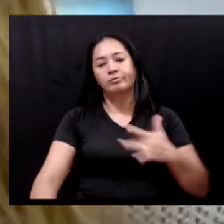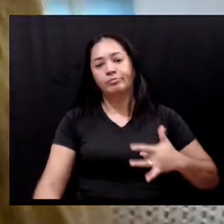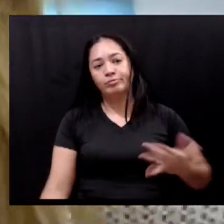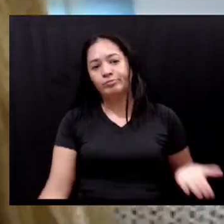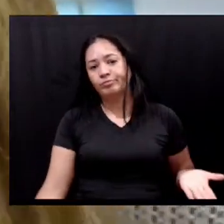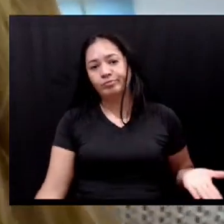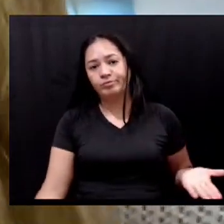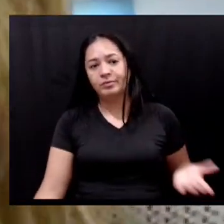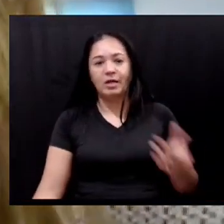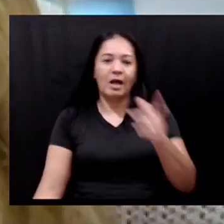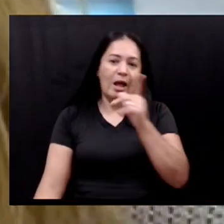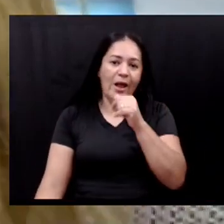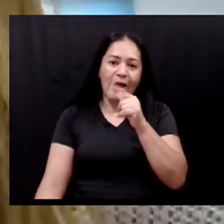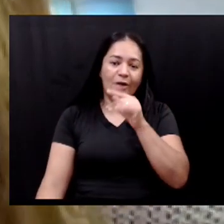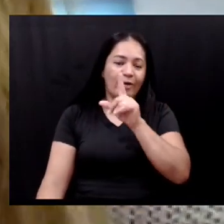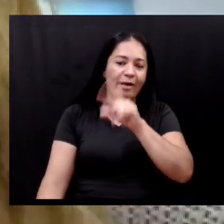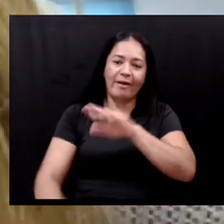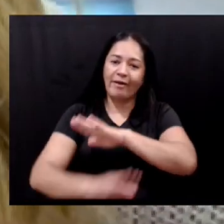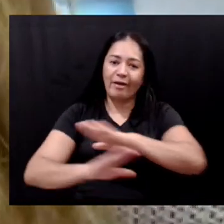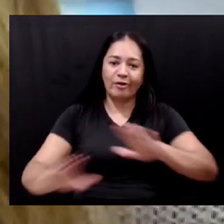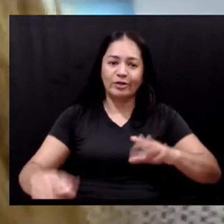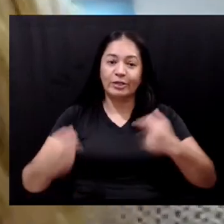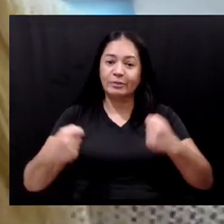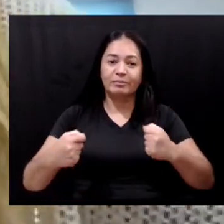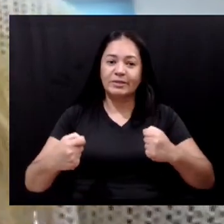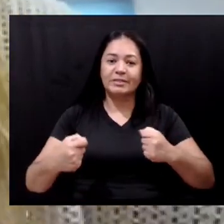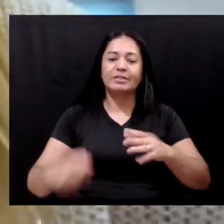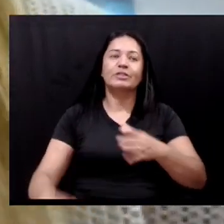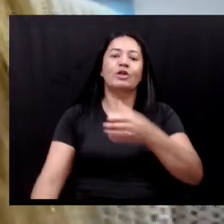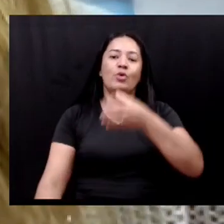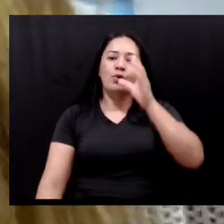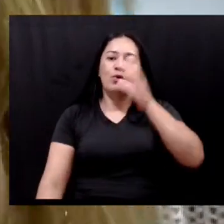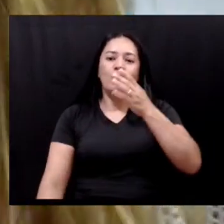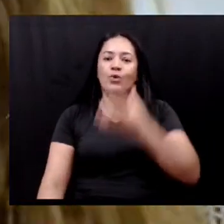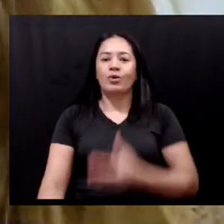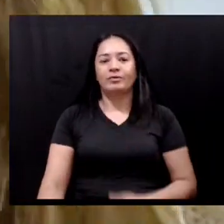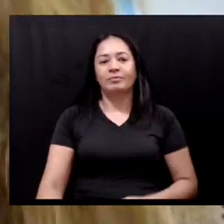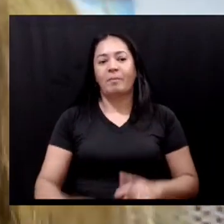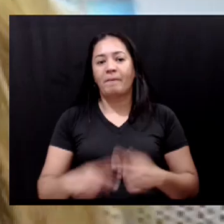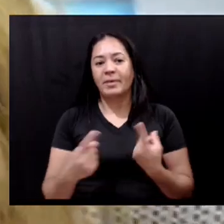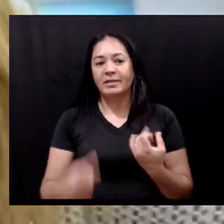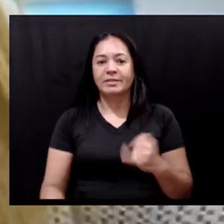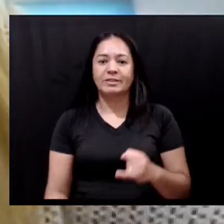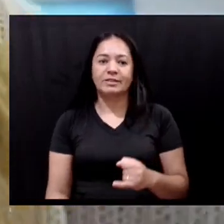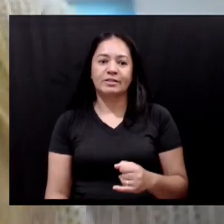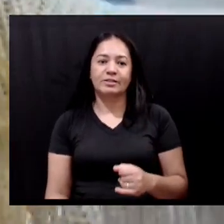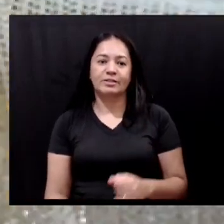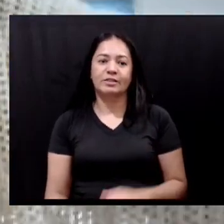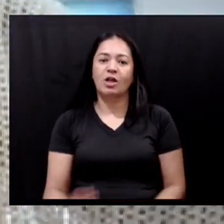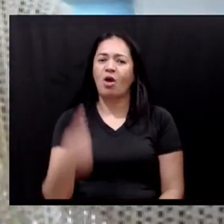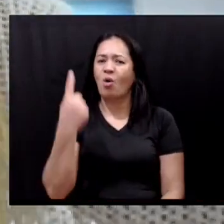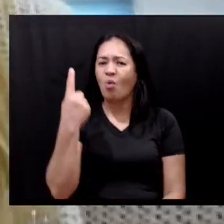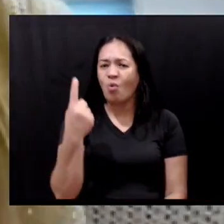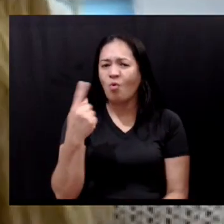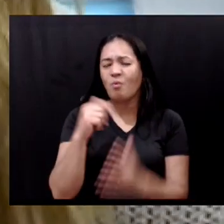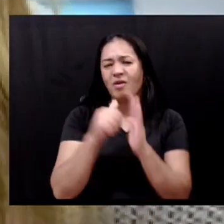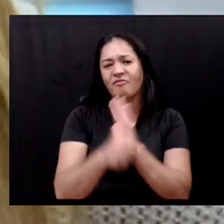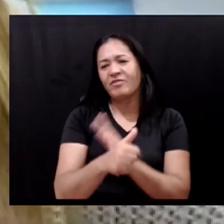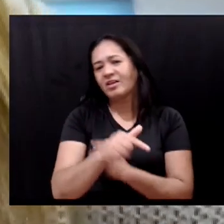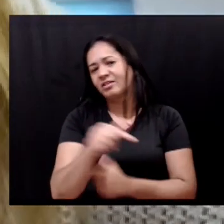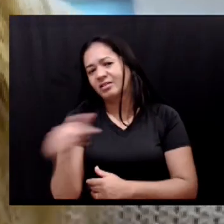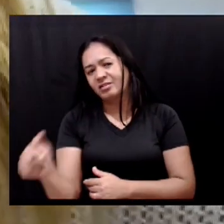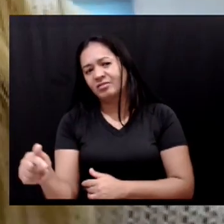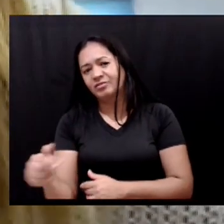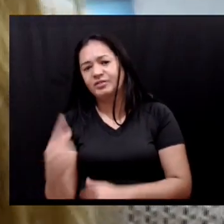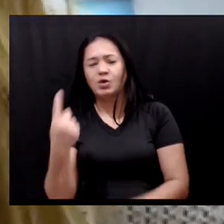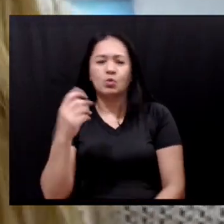é o líquido que a gente deve, de fato, consumir. Agora, se a gente toma um refrigerante num final de semana, se a gente quer tomar um suco uma vez ou outra,